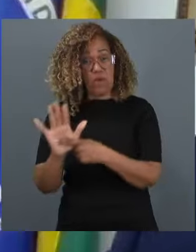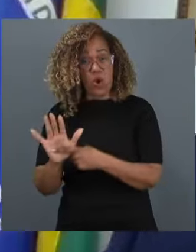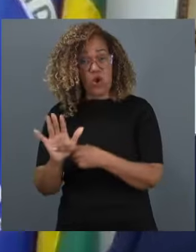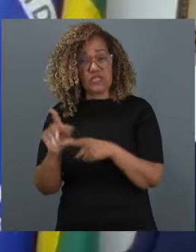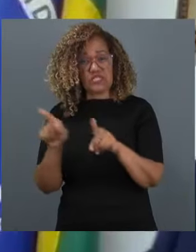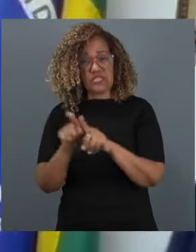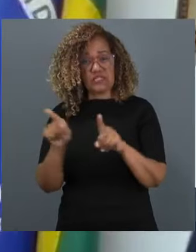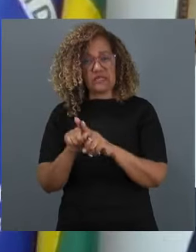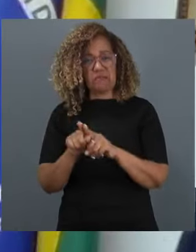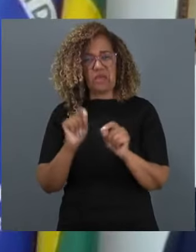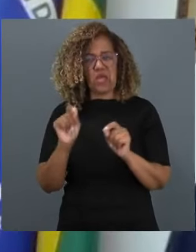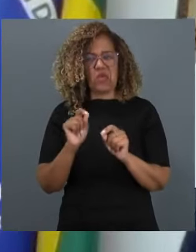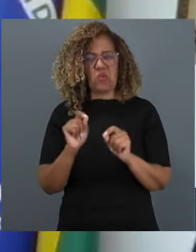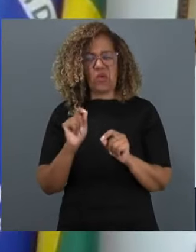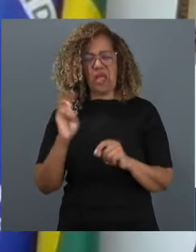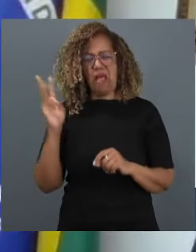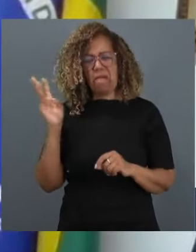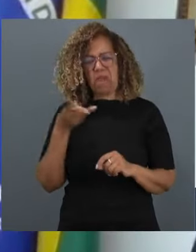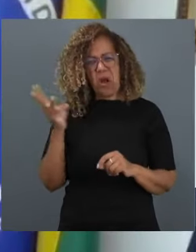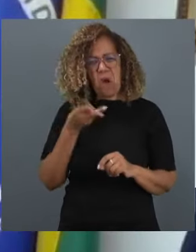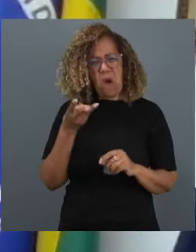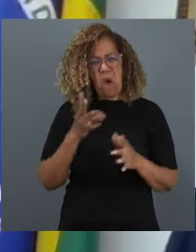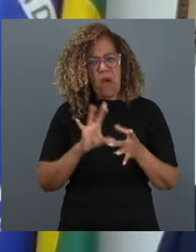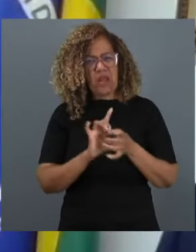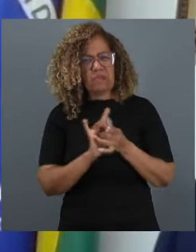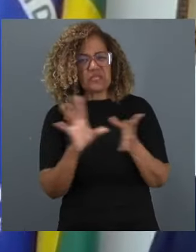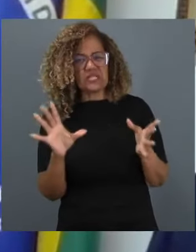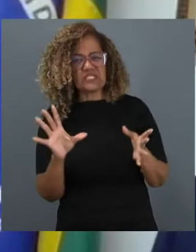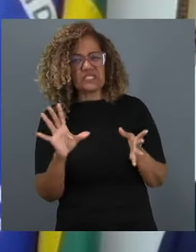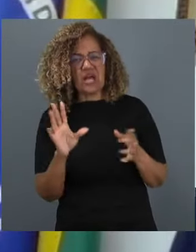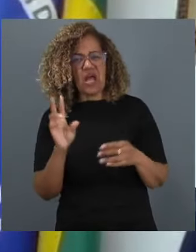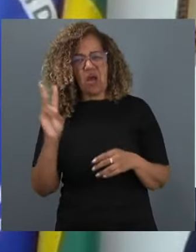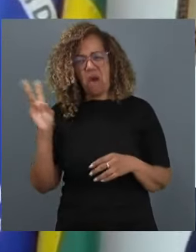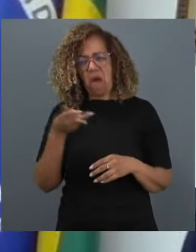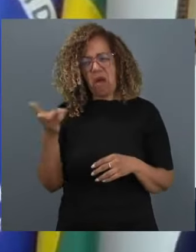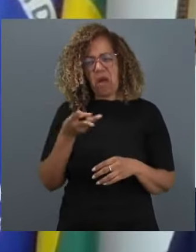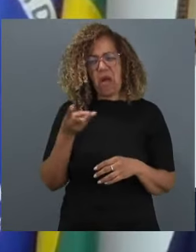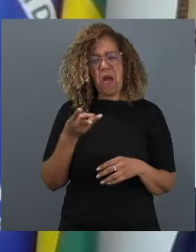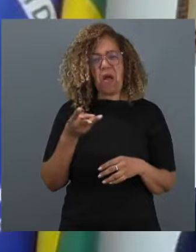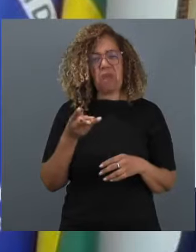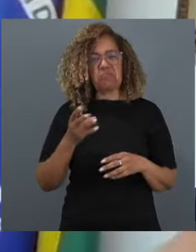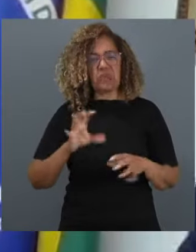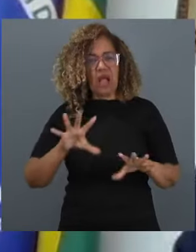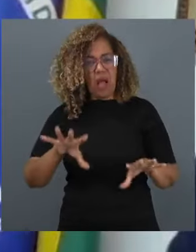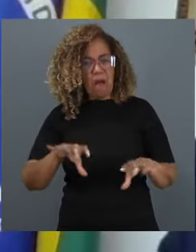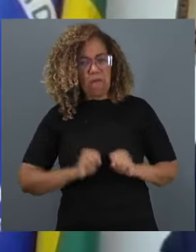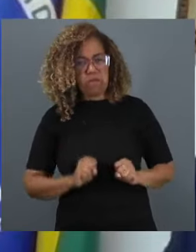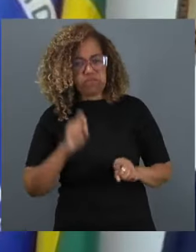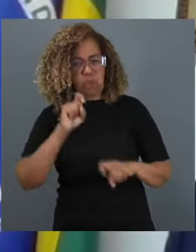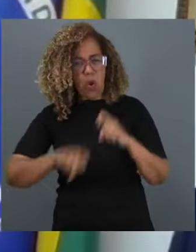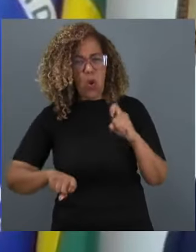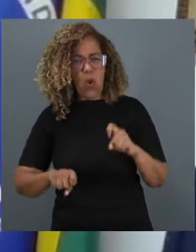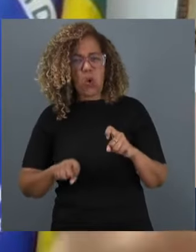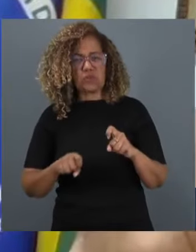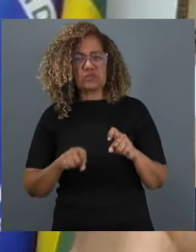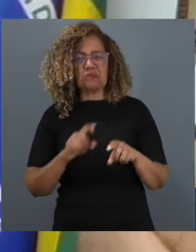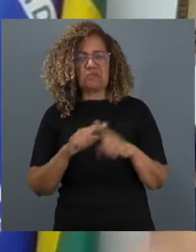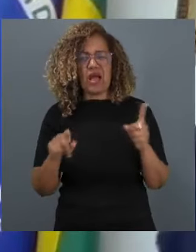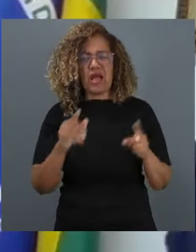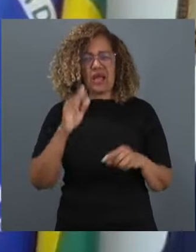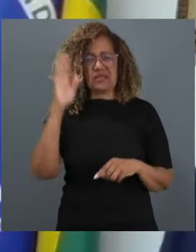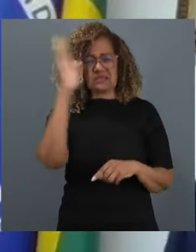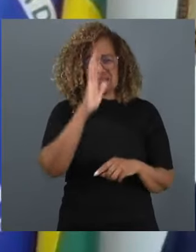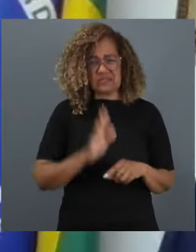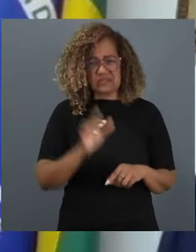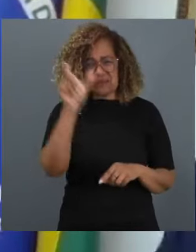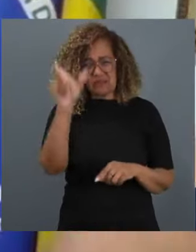regulamentação de maconha, palavra bonita, regulamentação do aborto. E o brasileiro é pró-vida, o brasileiro